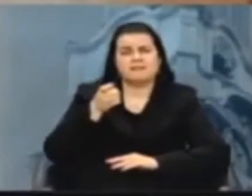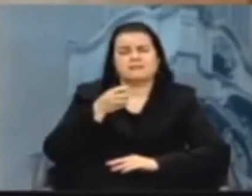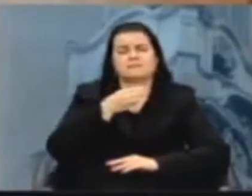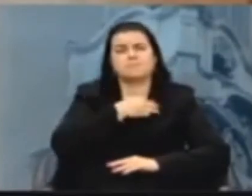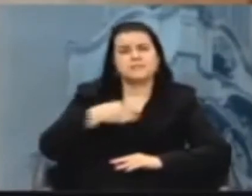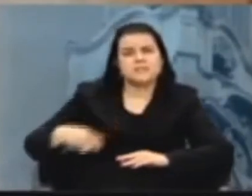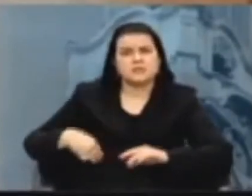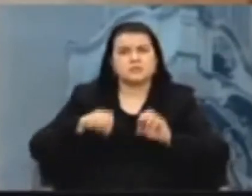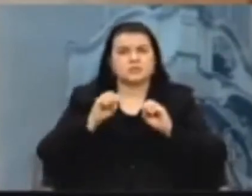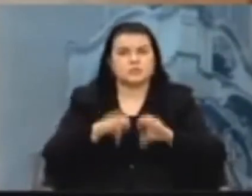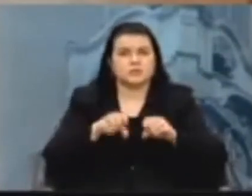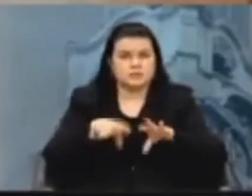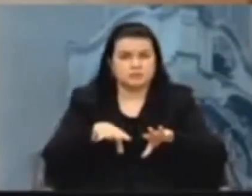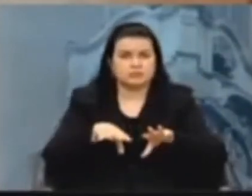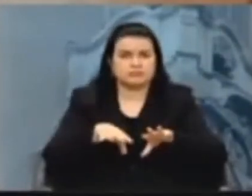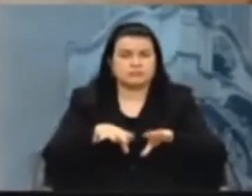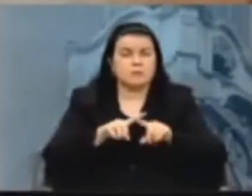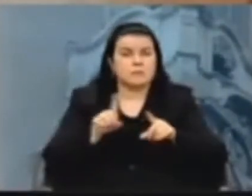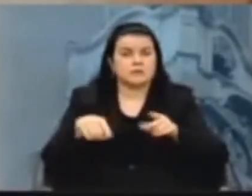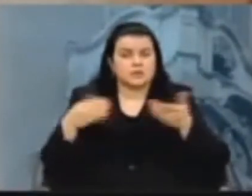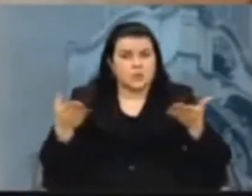nunca desmentidas pelo atual.